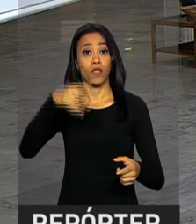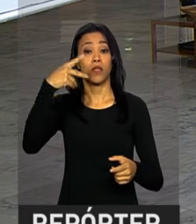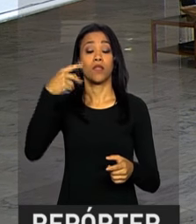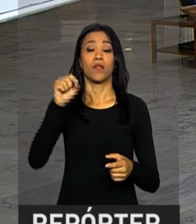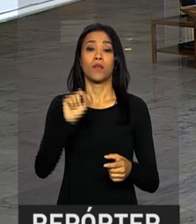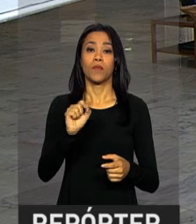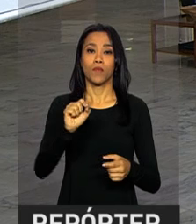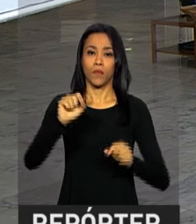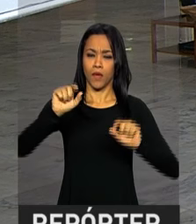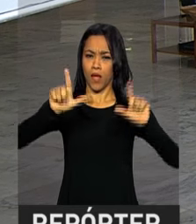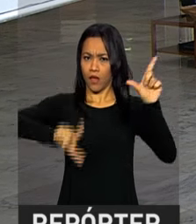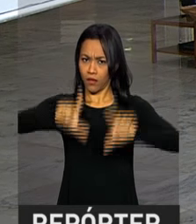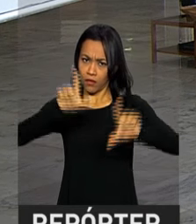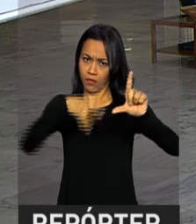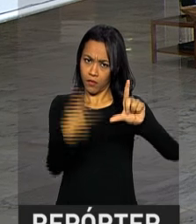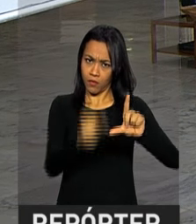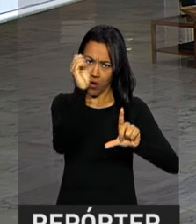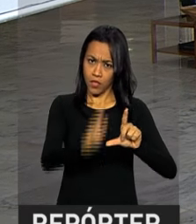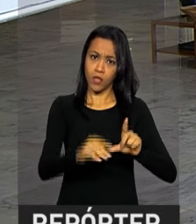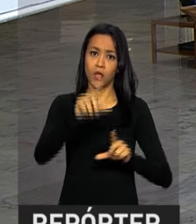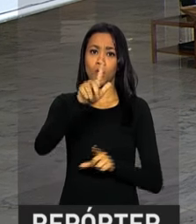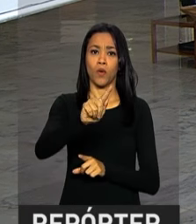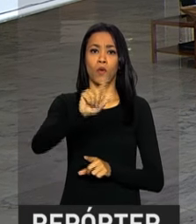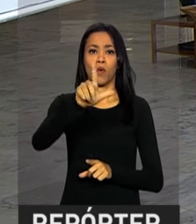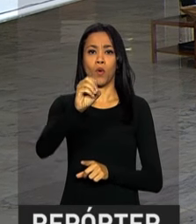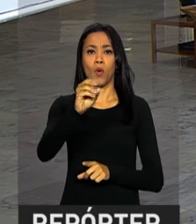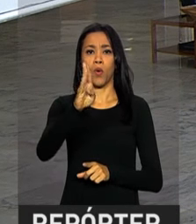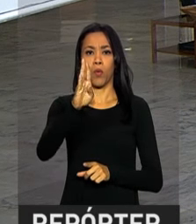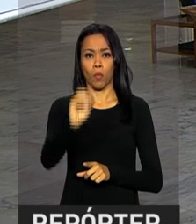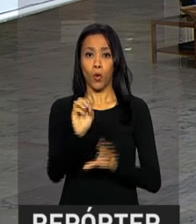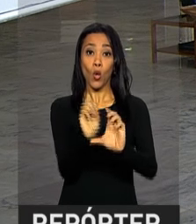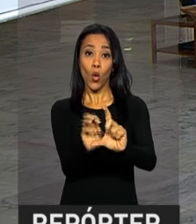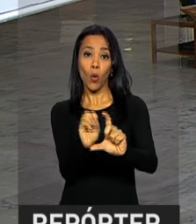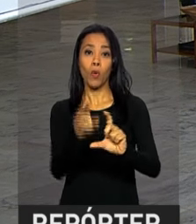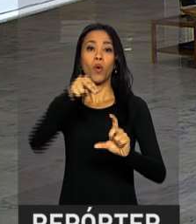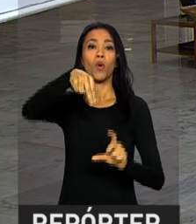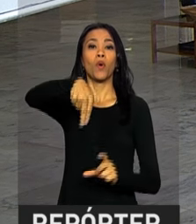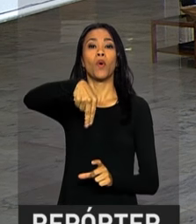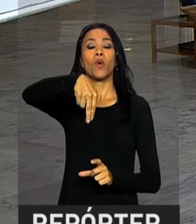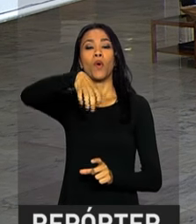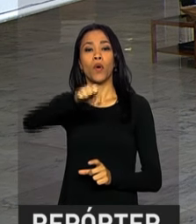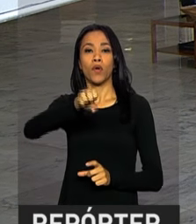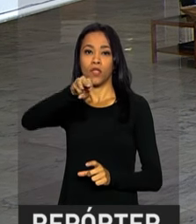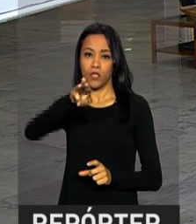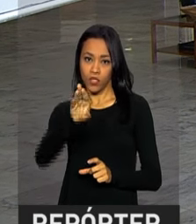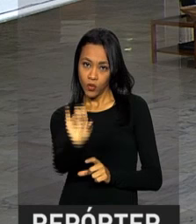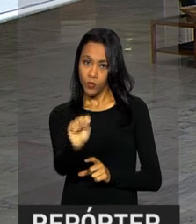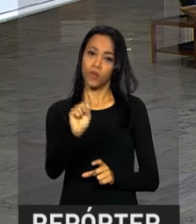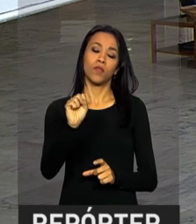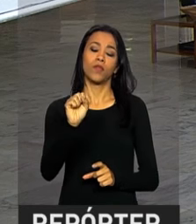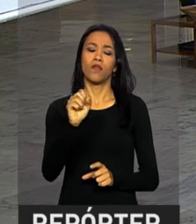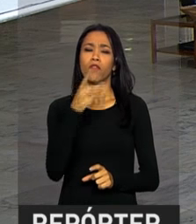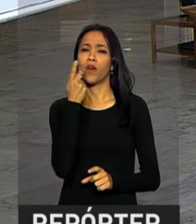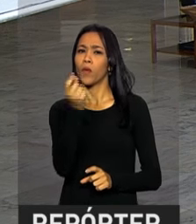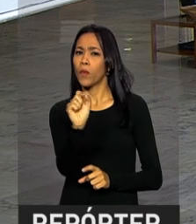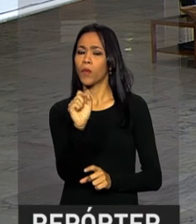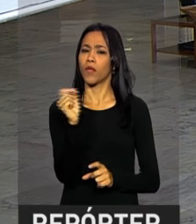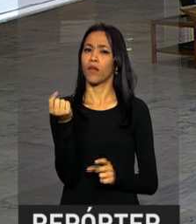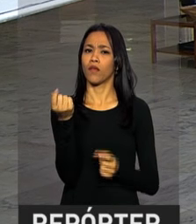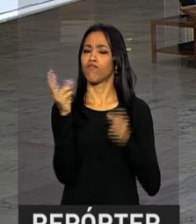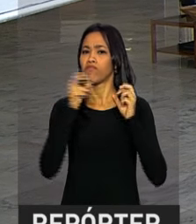televisão Globo News, que foi veiculada na noite de ontem. O presidente em exercício, inclusive, repercutiu o conteúdo